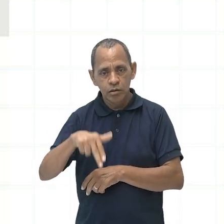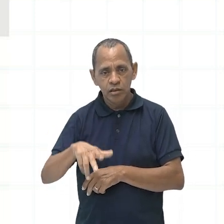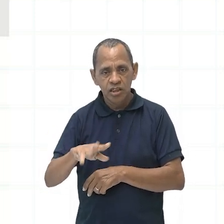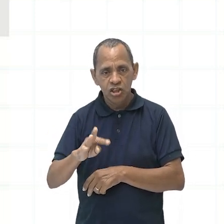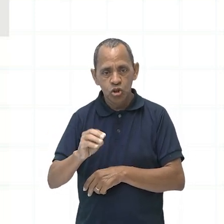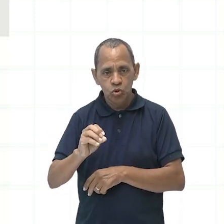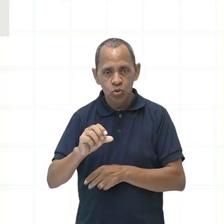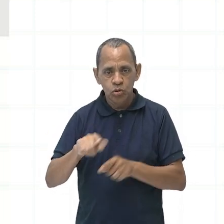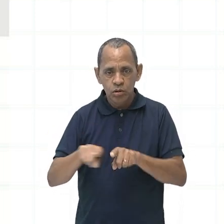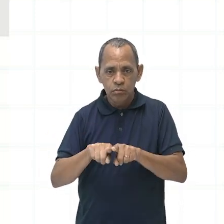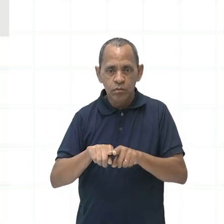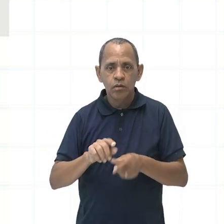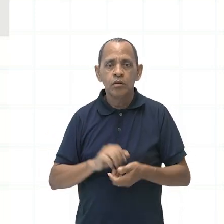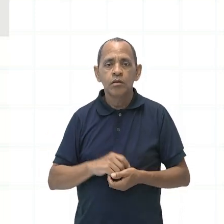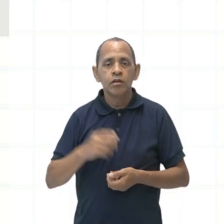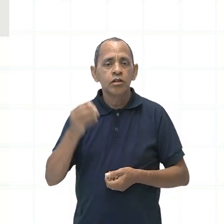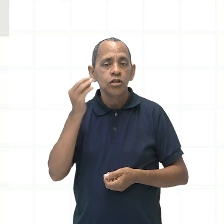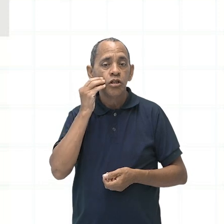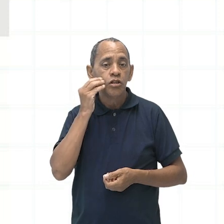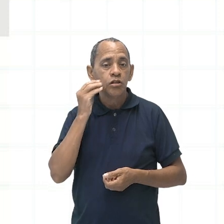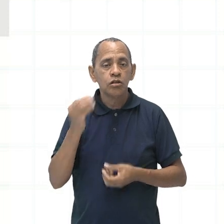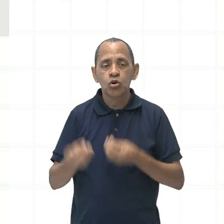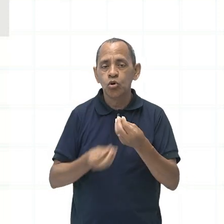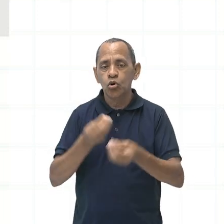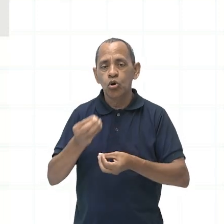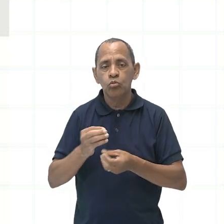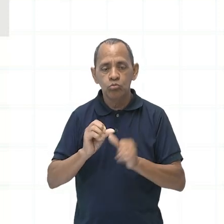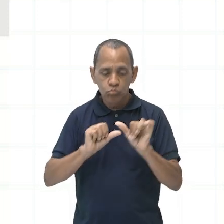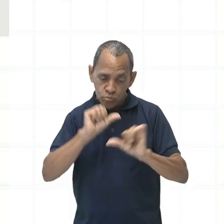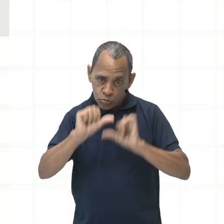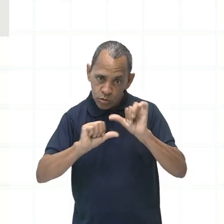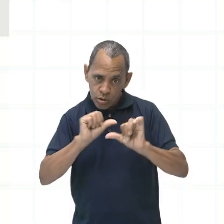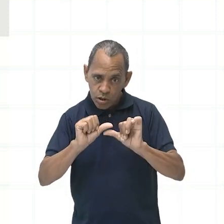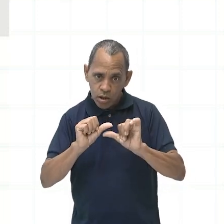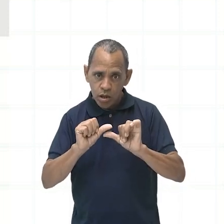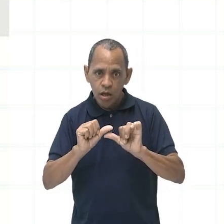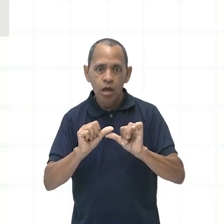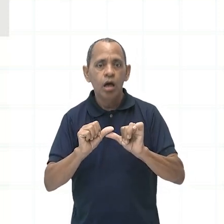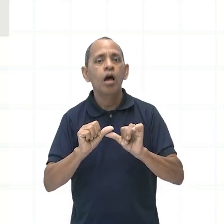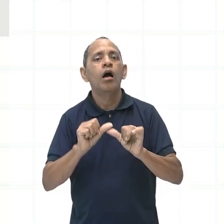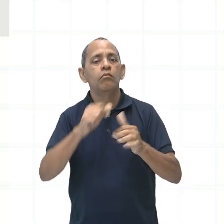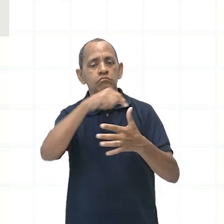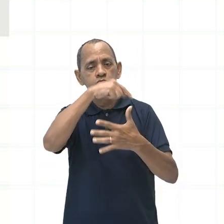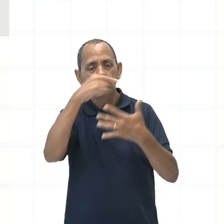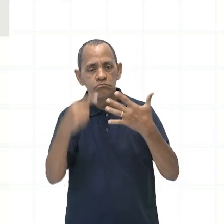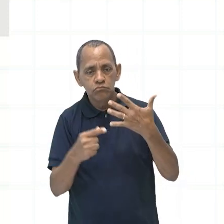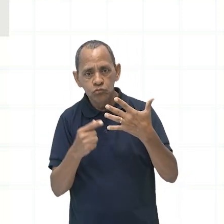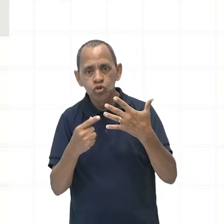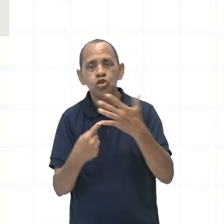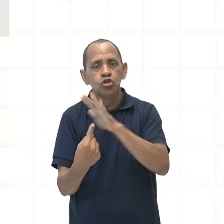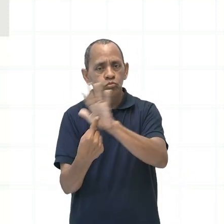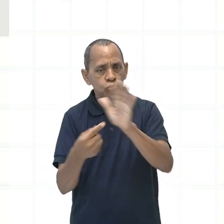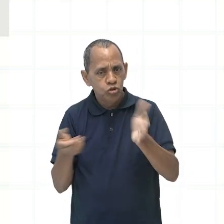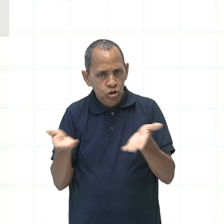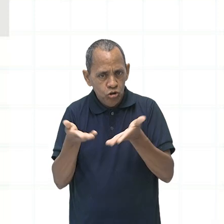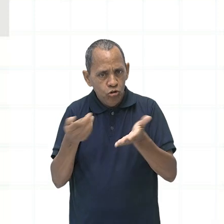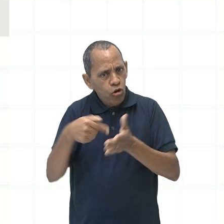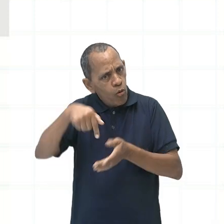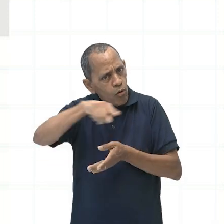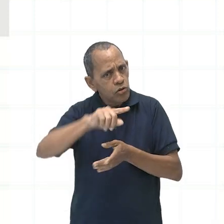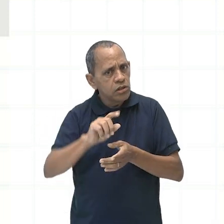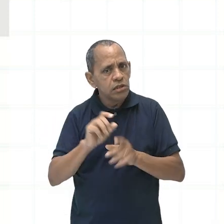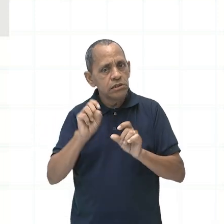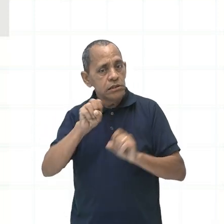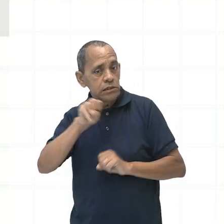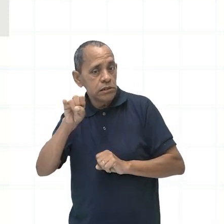como realmente expressa a causa, tenta trocar o conectivo como por um desses outros que eu acabei de